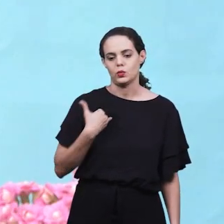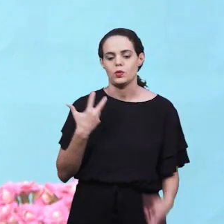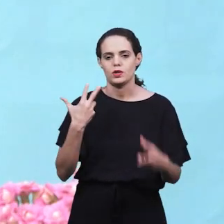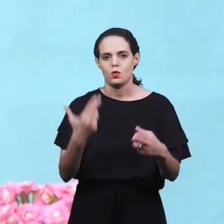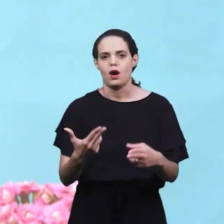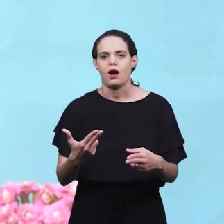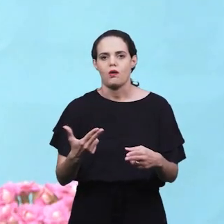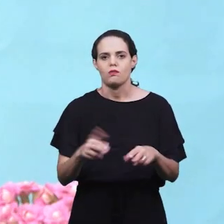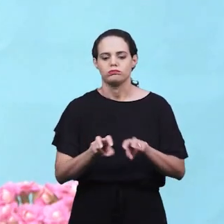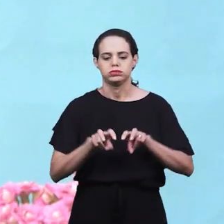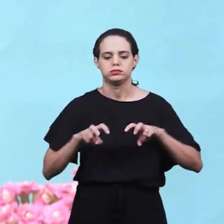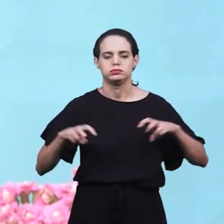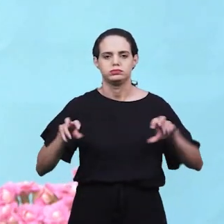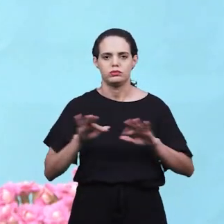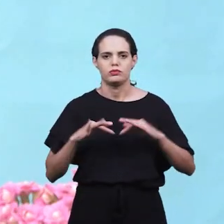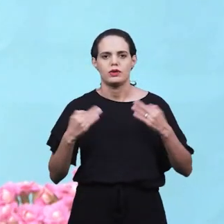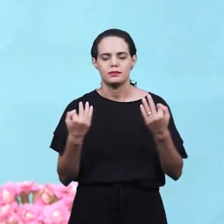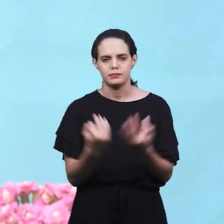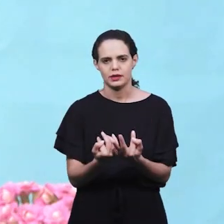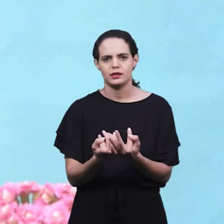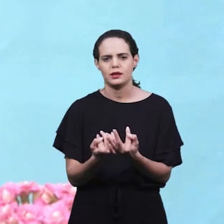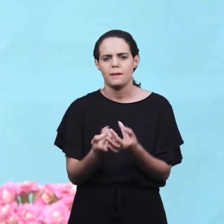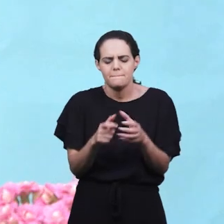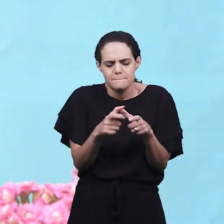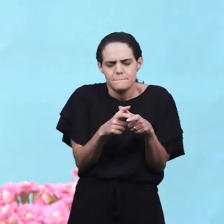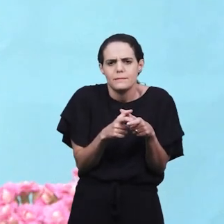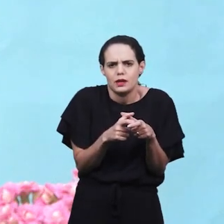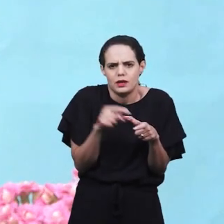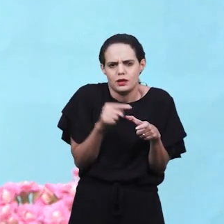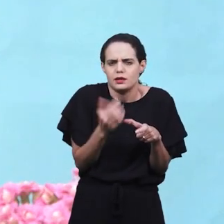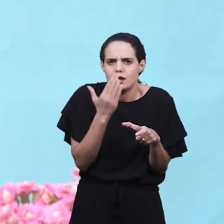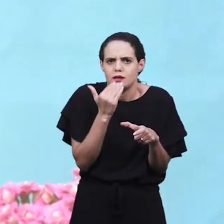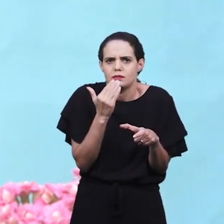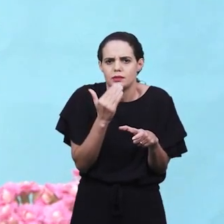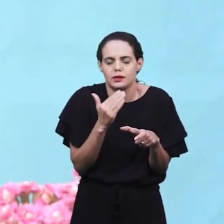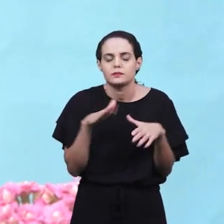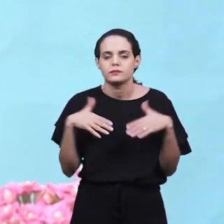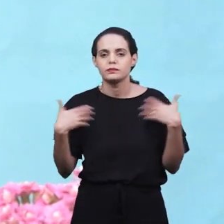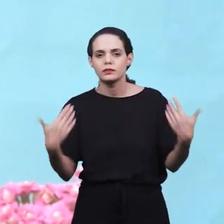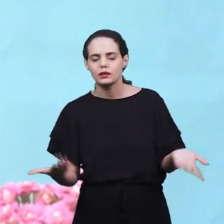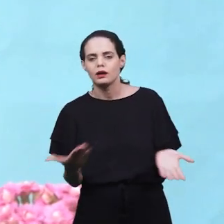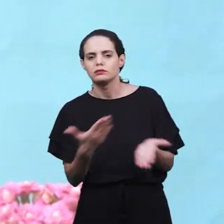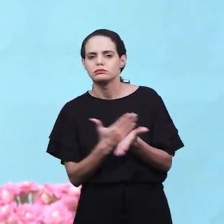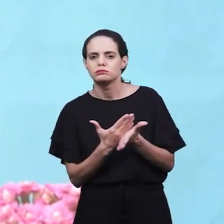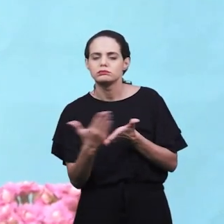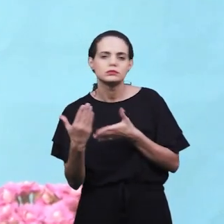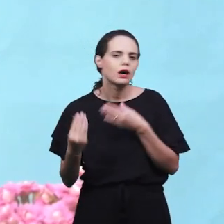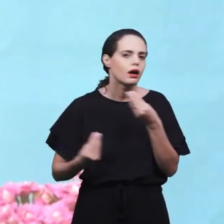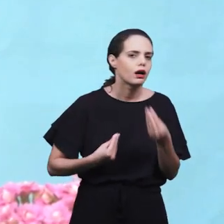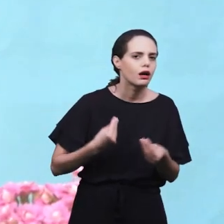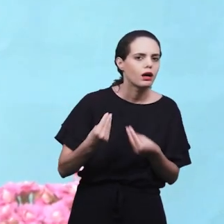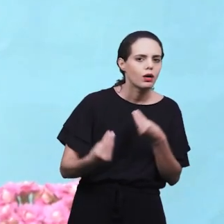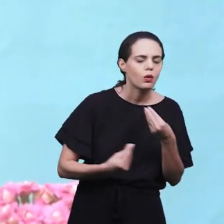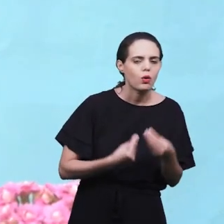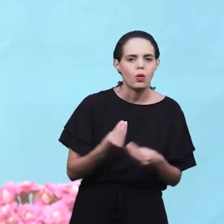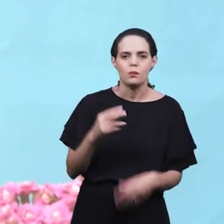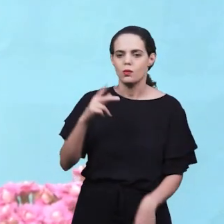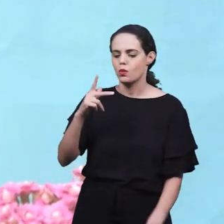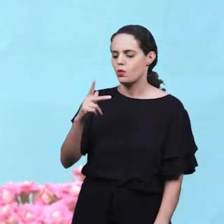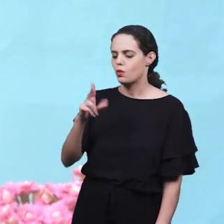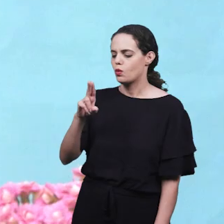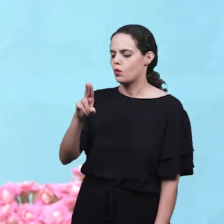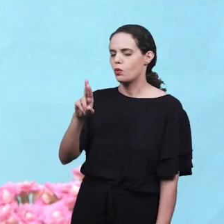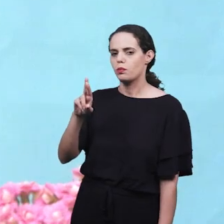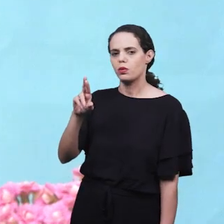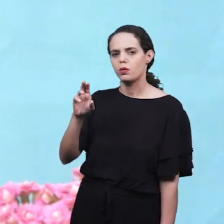família, em pequena porção. Então, vamos iniciar o processo com uma consistência de purê,